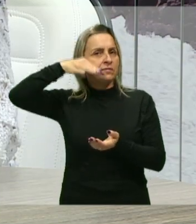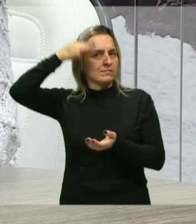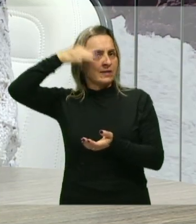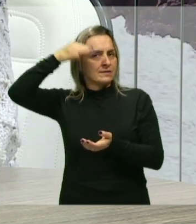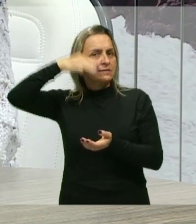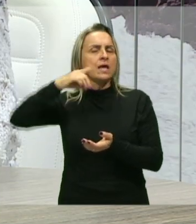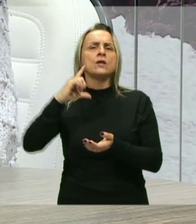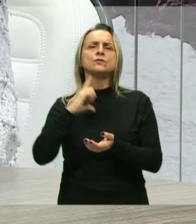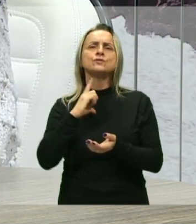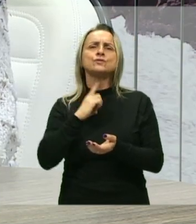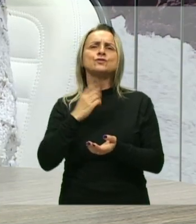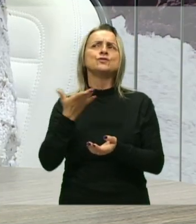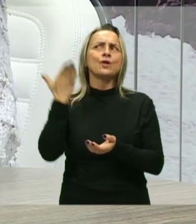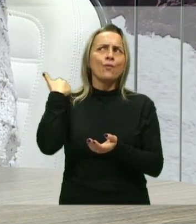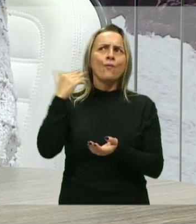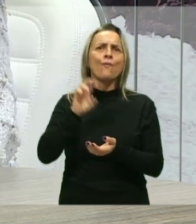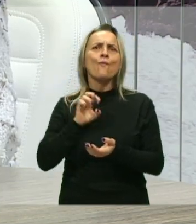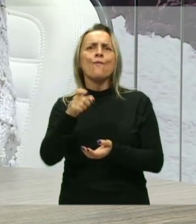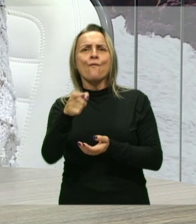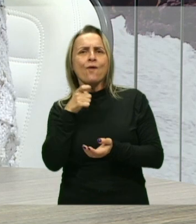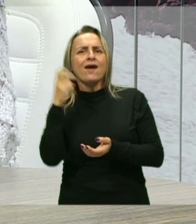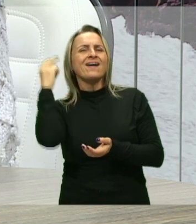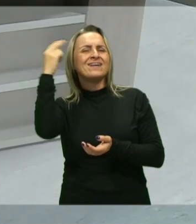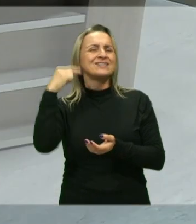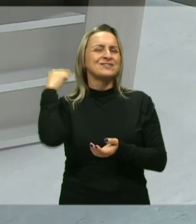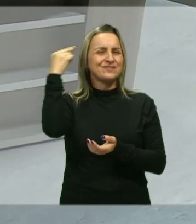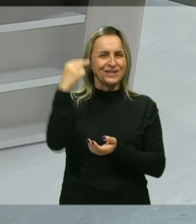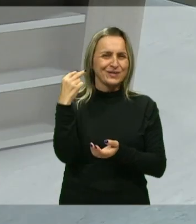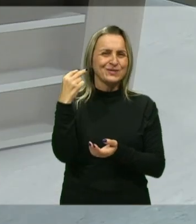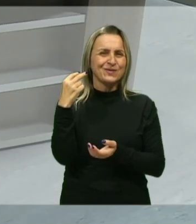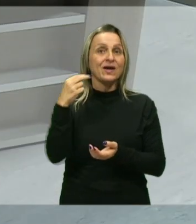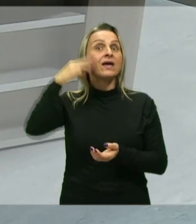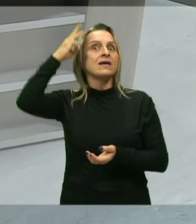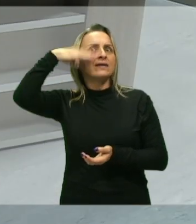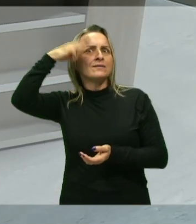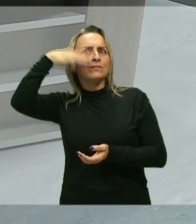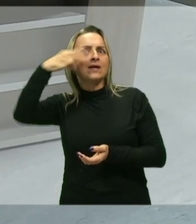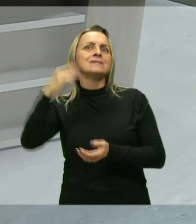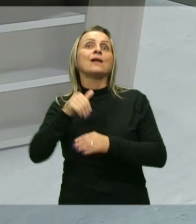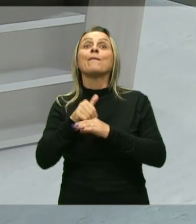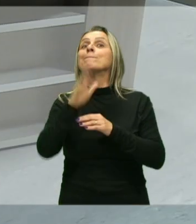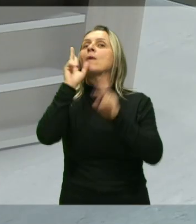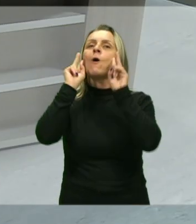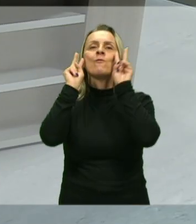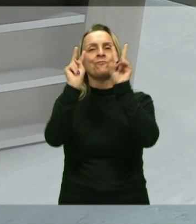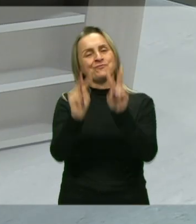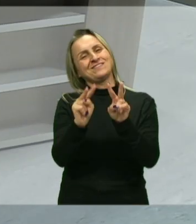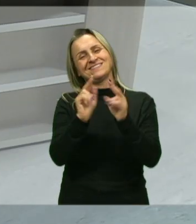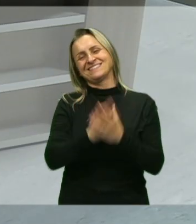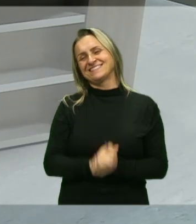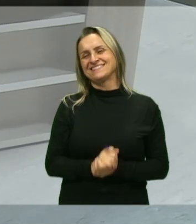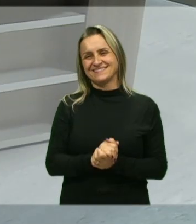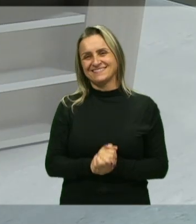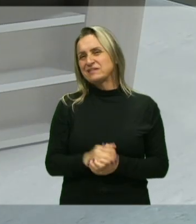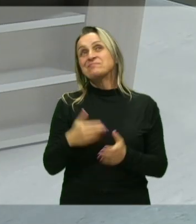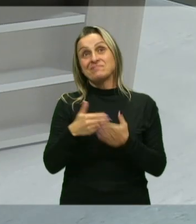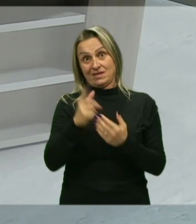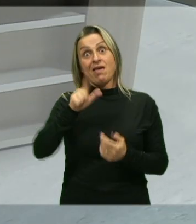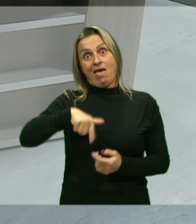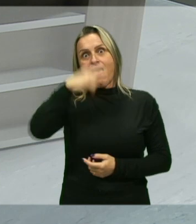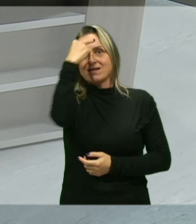outro vereador que dizia assim, esse é o que mais vê de fato aqui na Câmara, é o Marcelo Werner, Sim. que é o